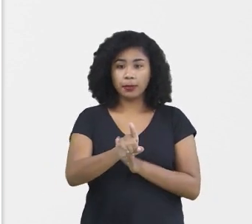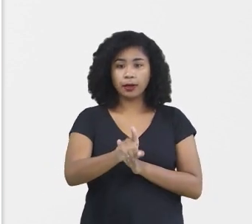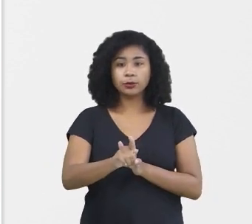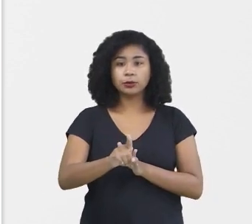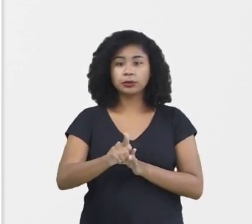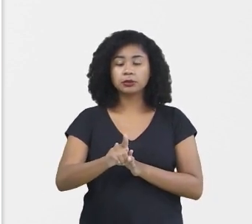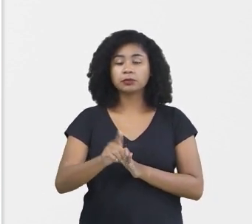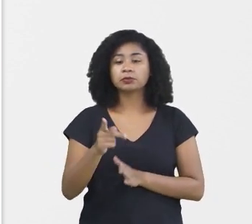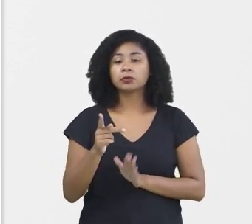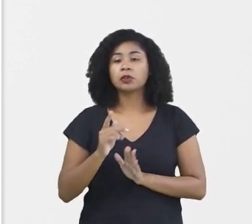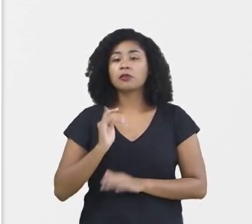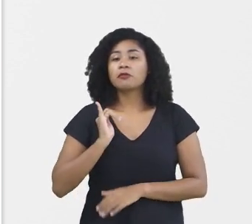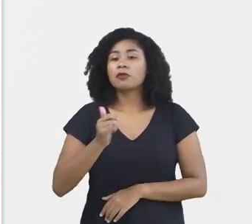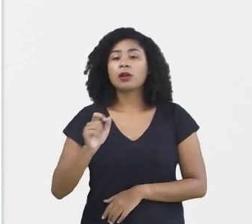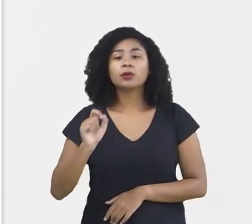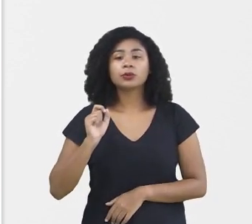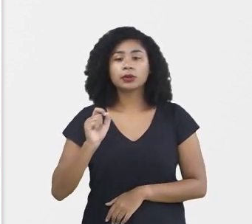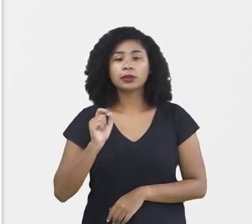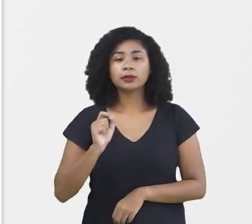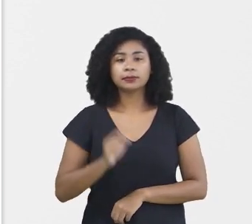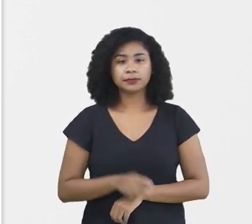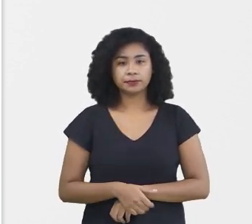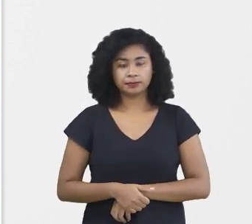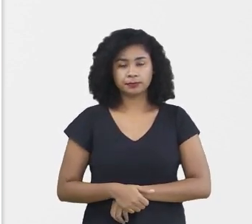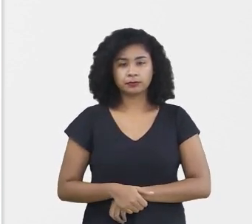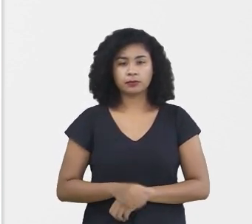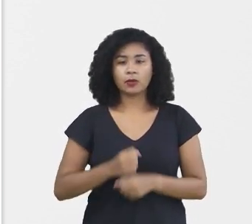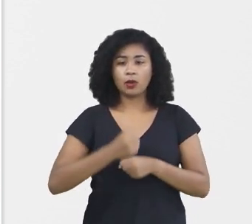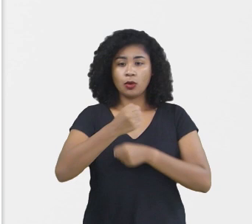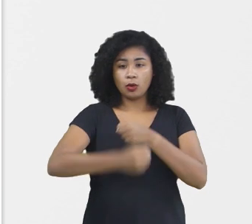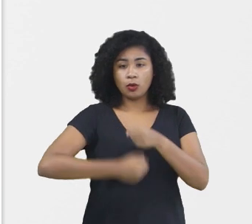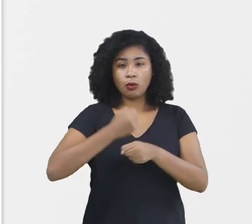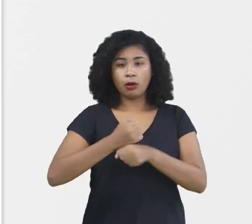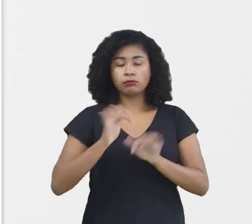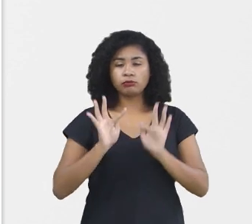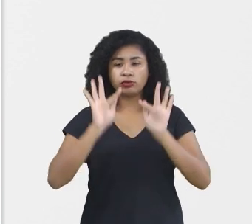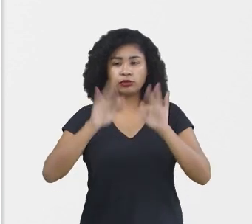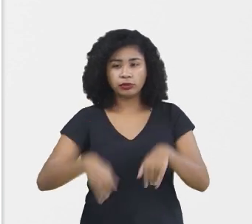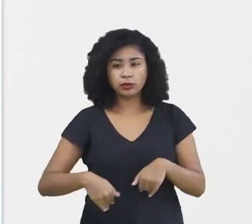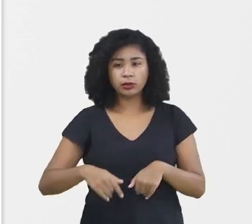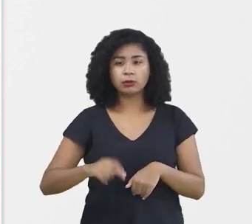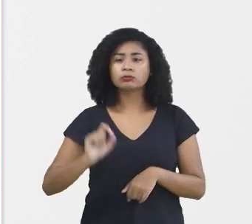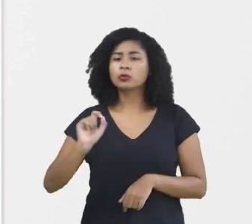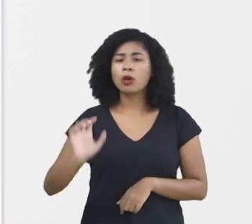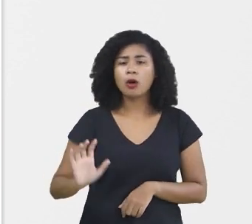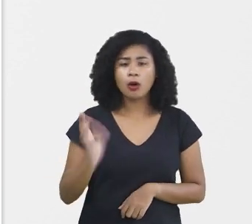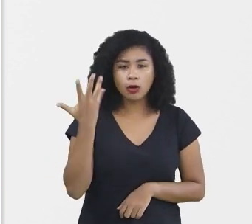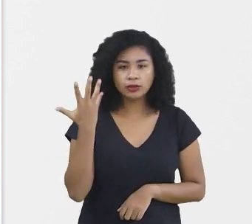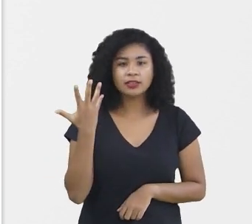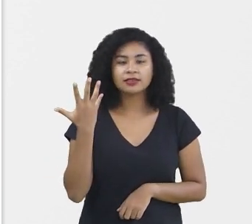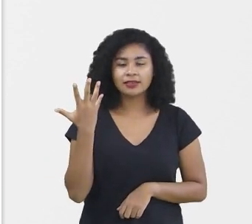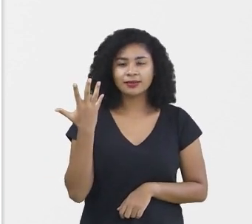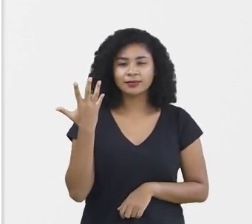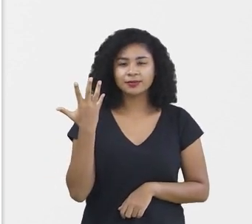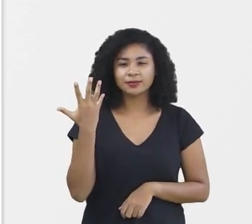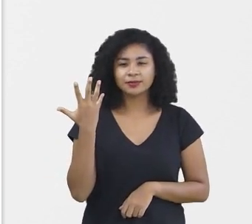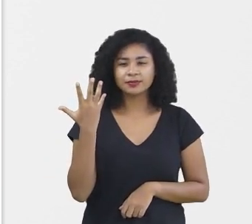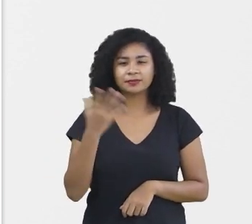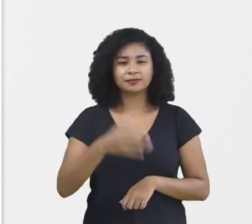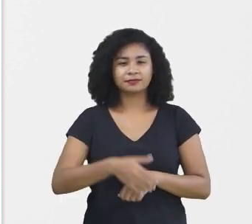ó: ao terminar o ano, a consequência de tanto entusiasmo pelo brinquedo foi